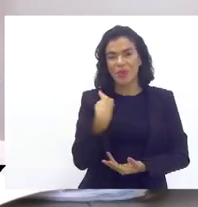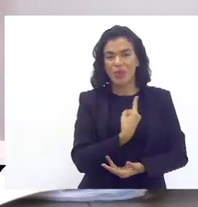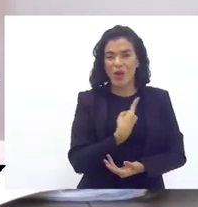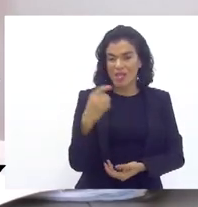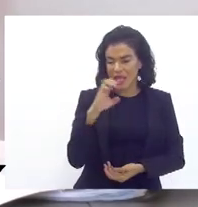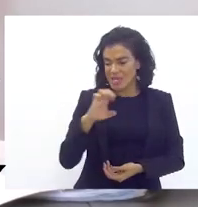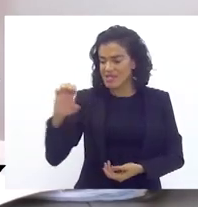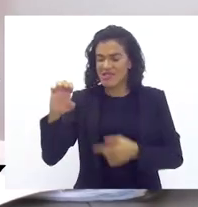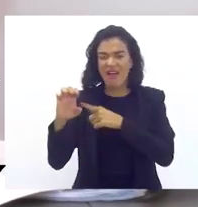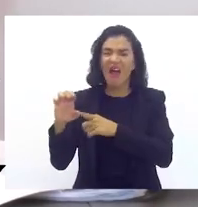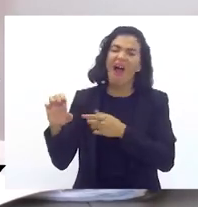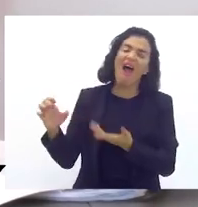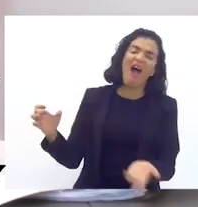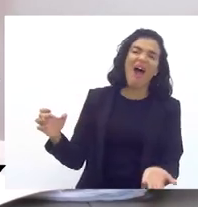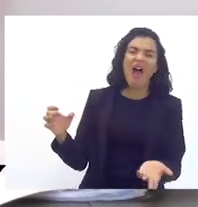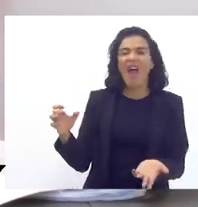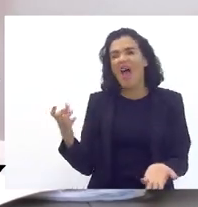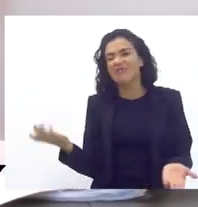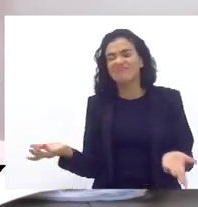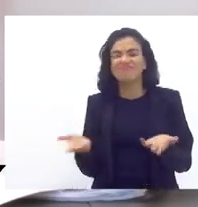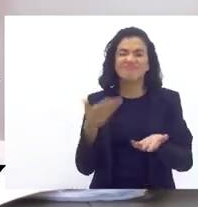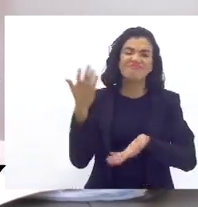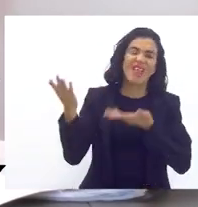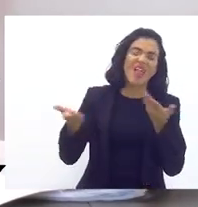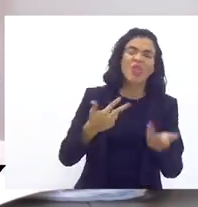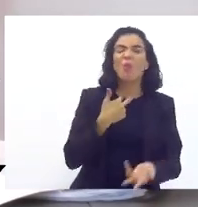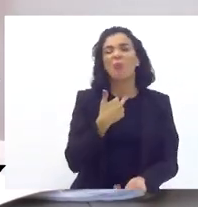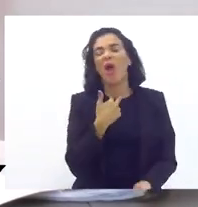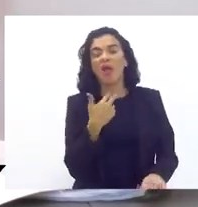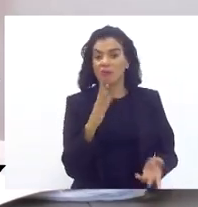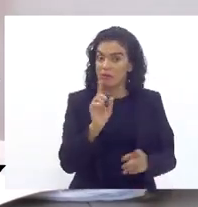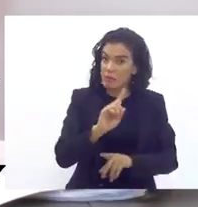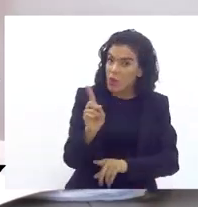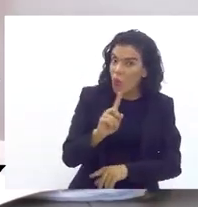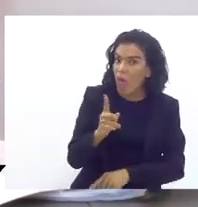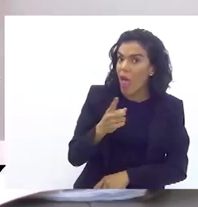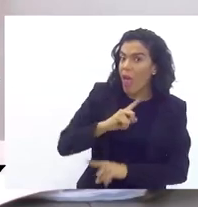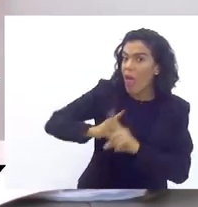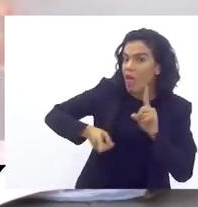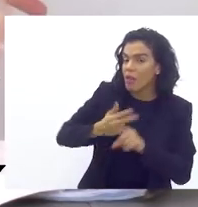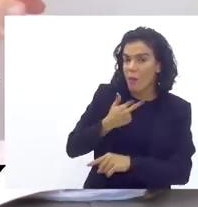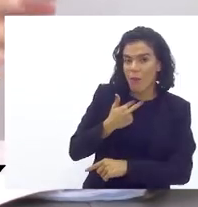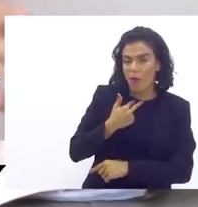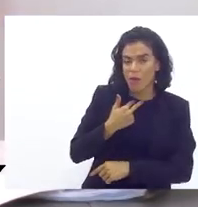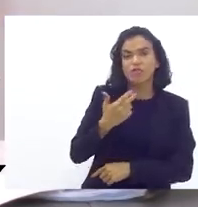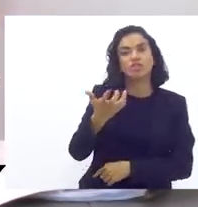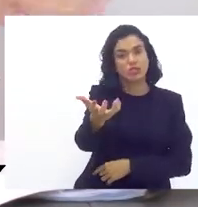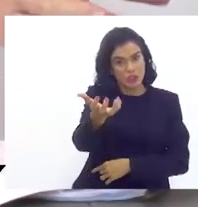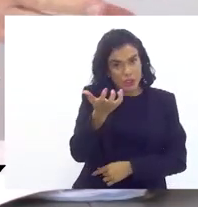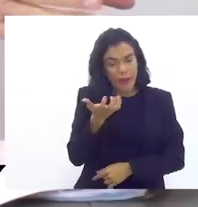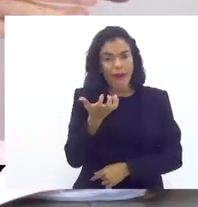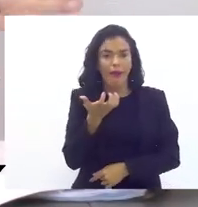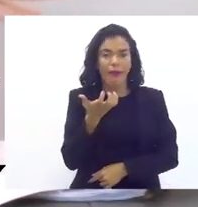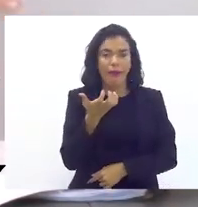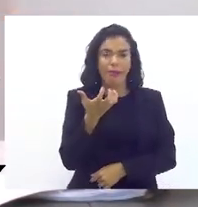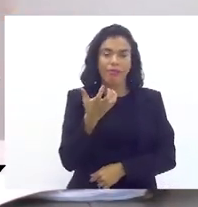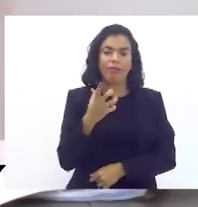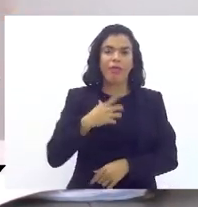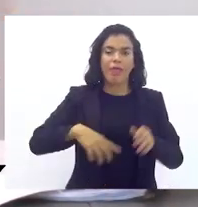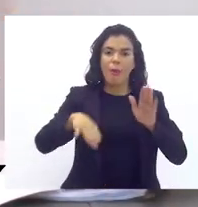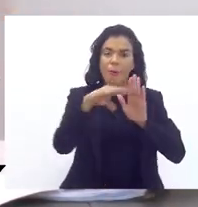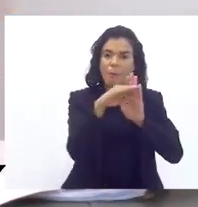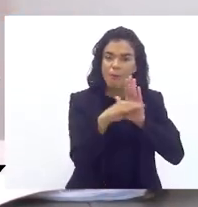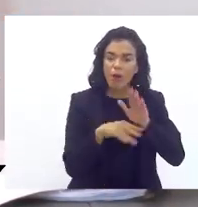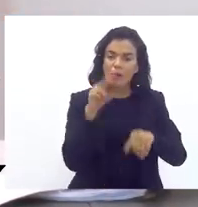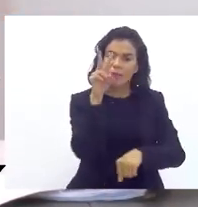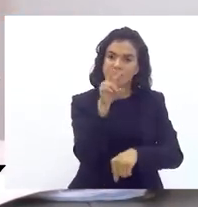muitas vezes não esse pessoal diz que não pode fazer não não é que não pode a gente quer que tem o programa de proteção de testemunha